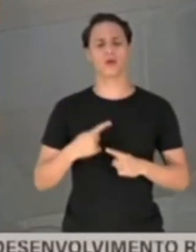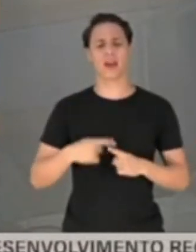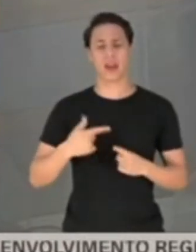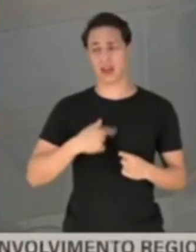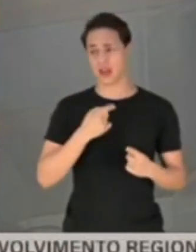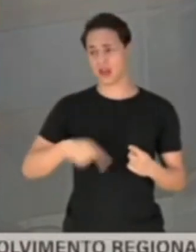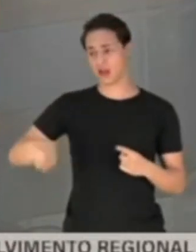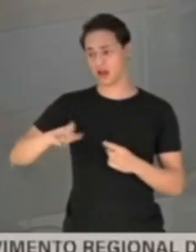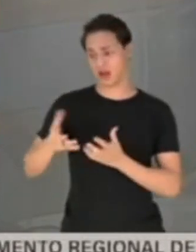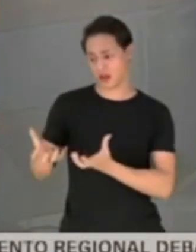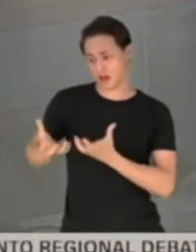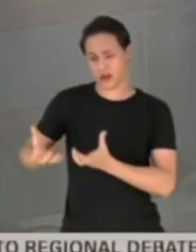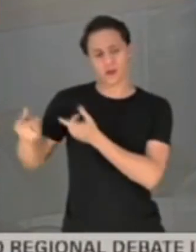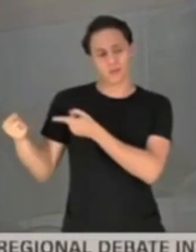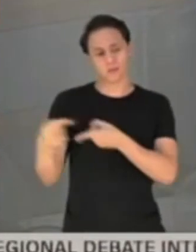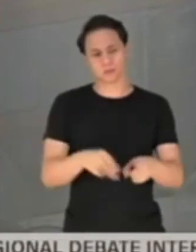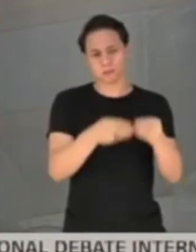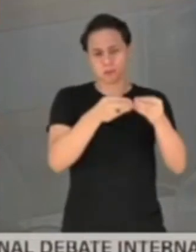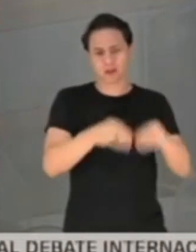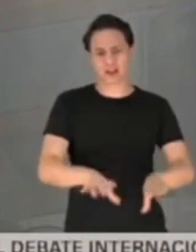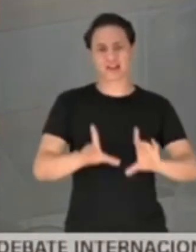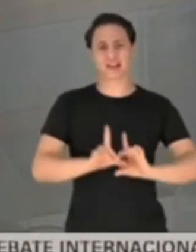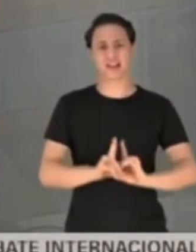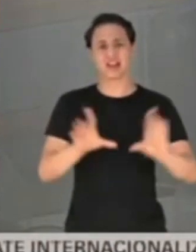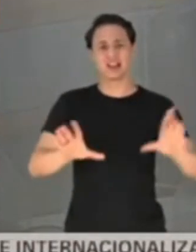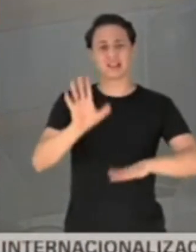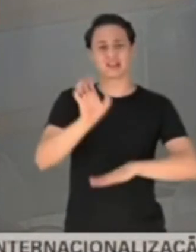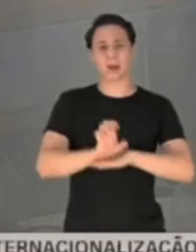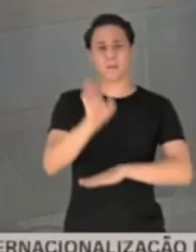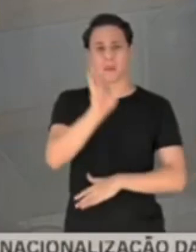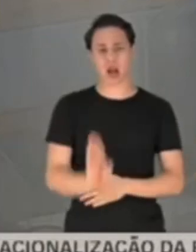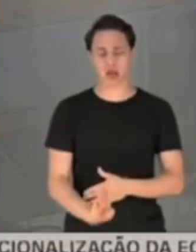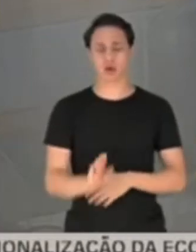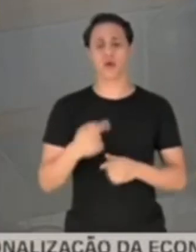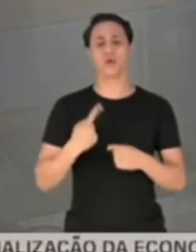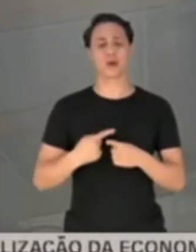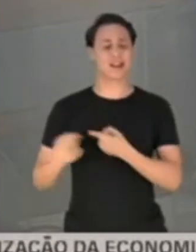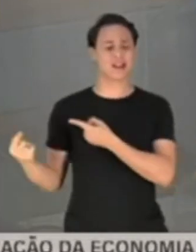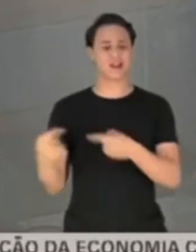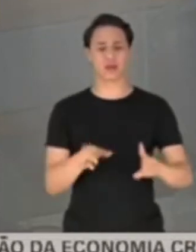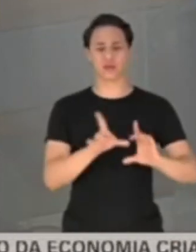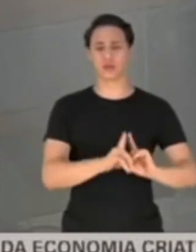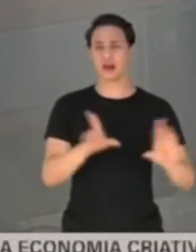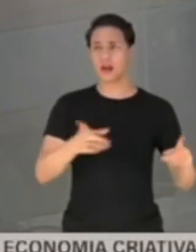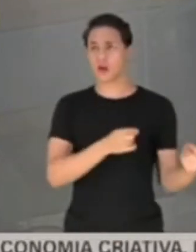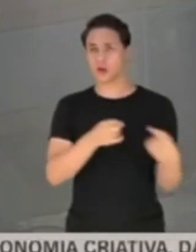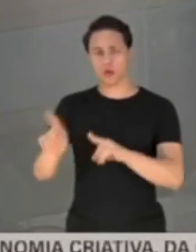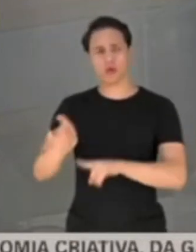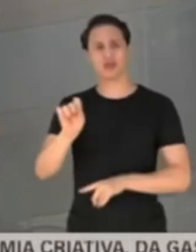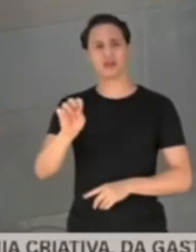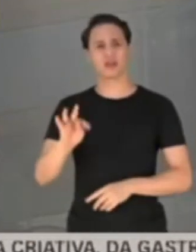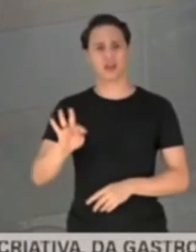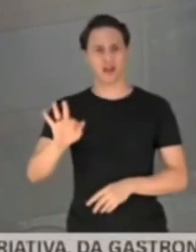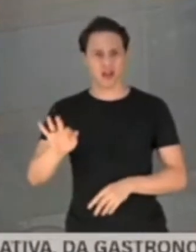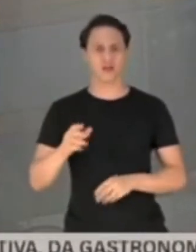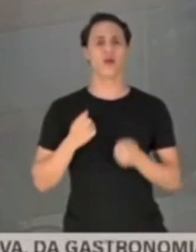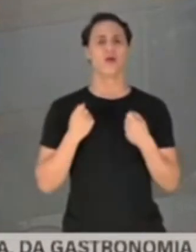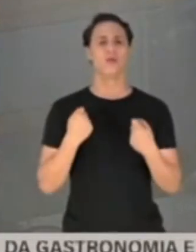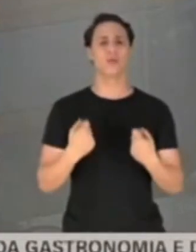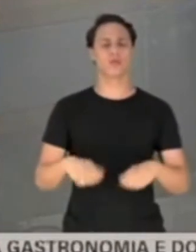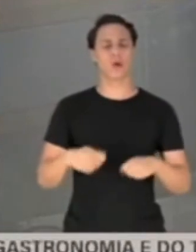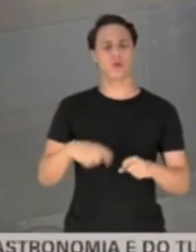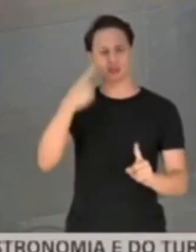querem destruir o Estado Democrático de Direito, porque querem destruir o Supremo, porque ameaçaram o